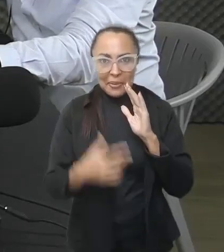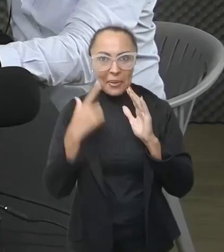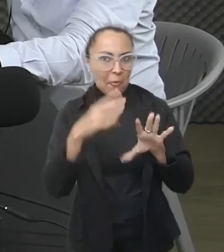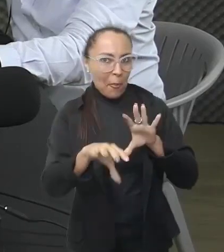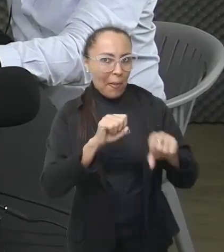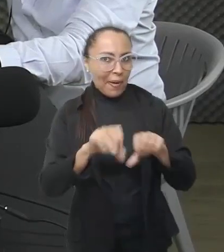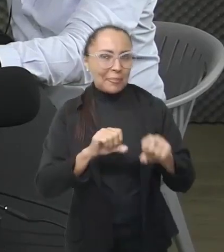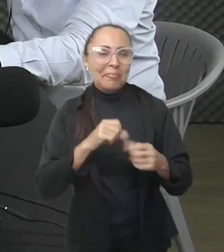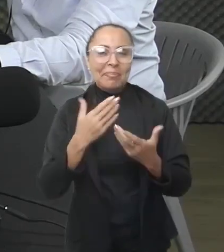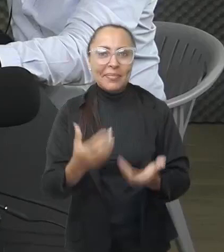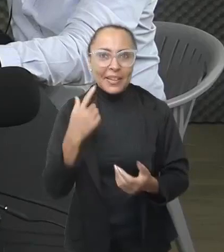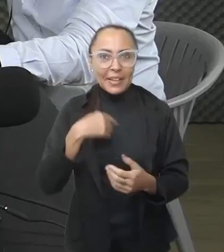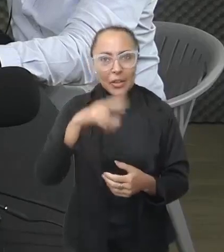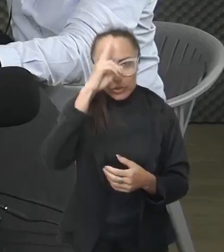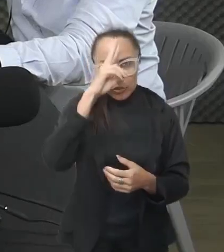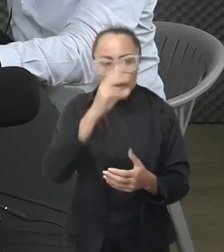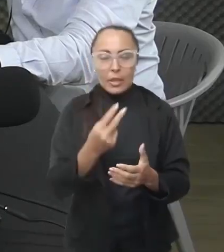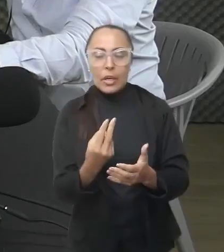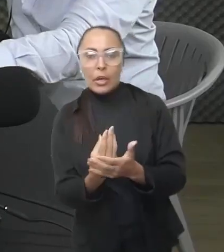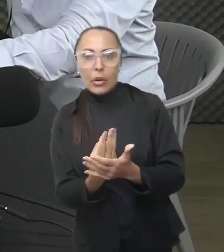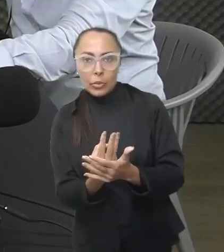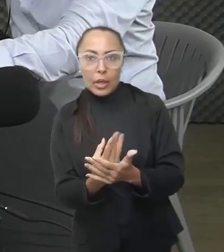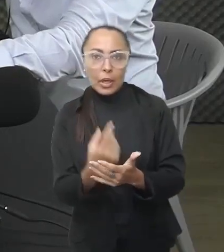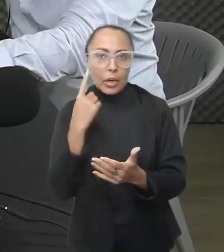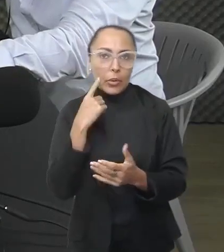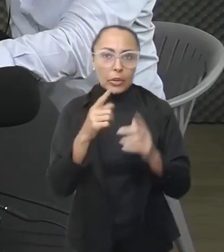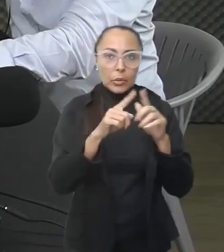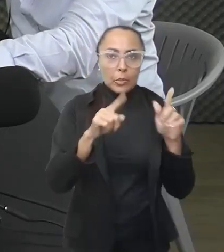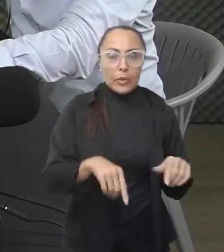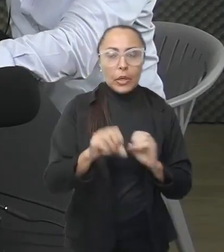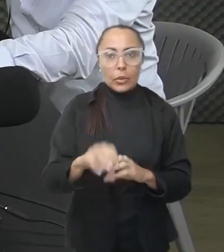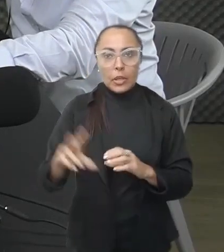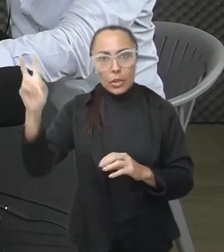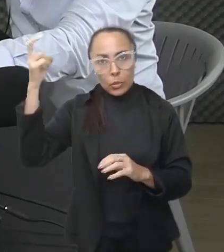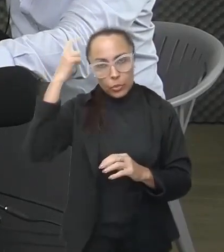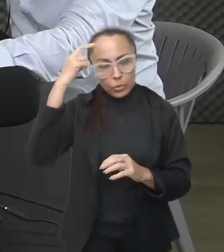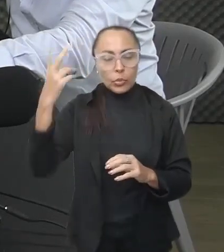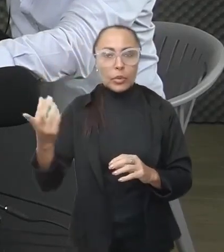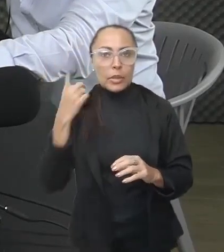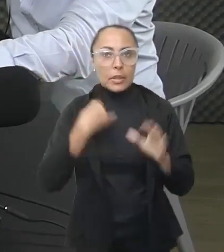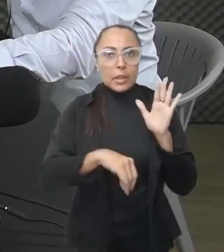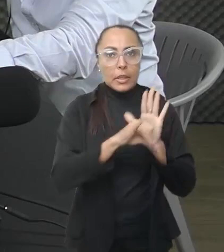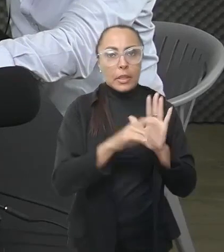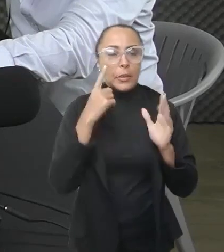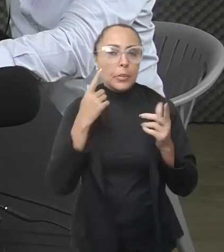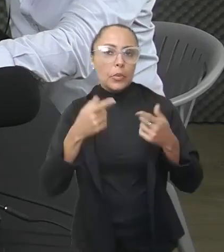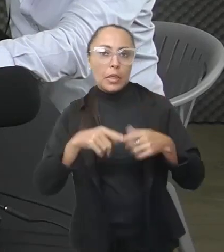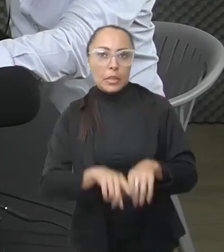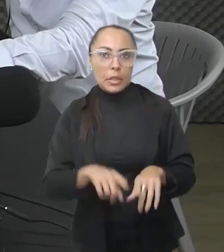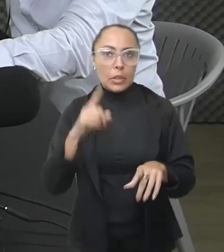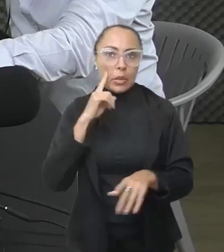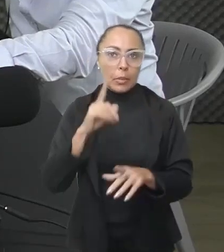de pós-graduação em História da Universidade Federal Rural de Pernambuco e do programa Educação, Culturas e Identidades, que é em parceria da Rural com a Fundação